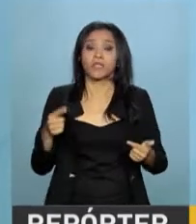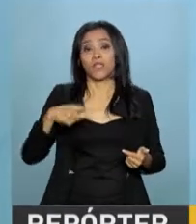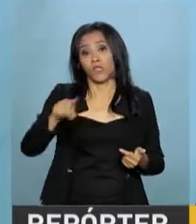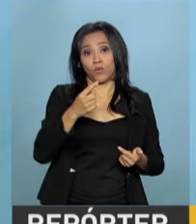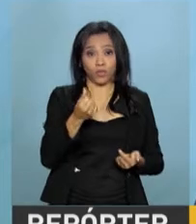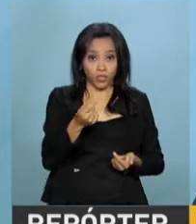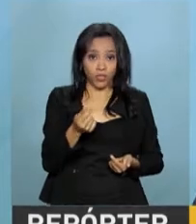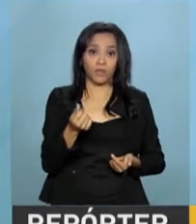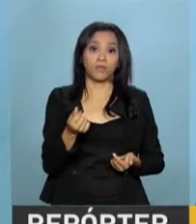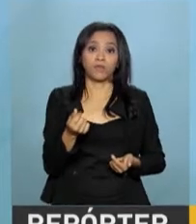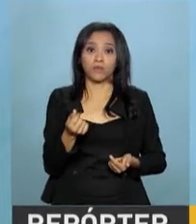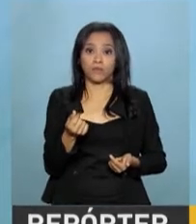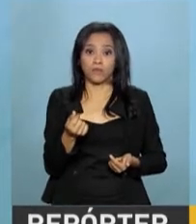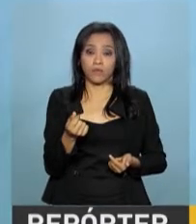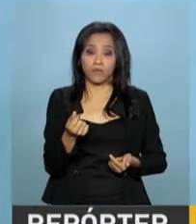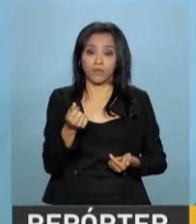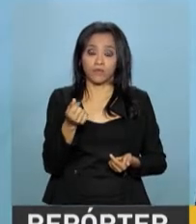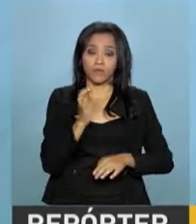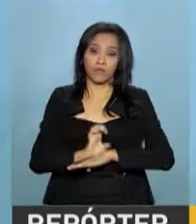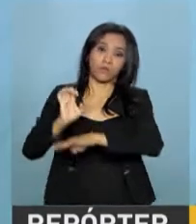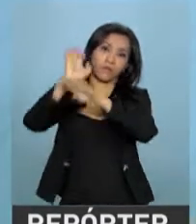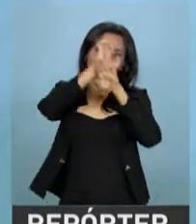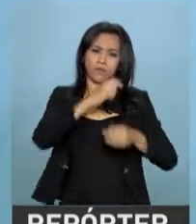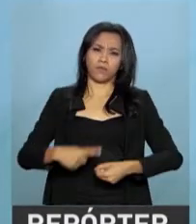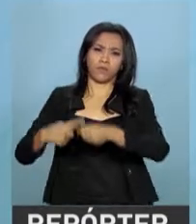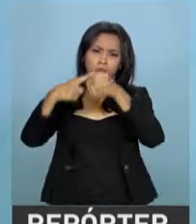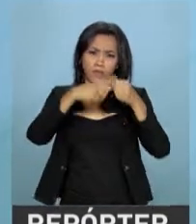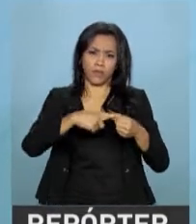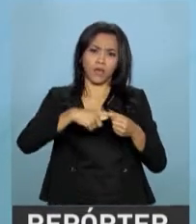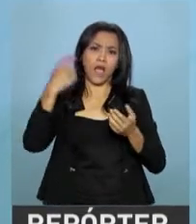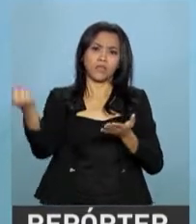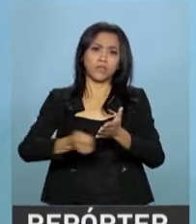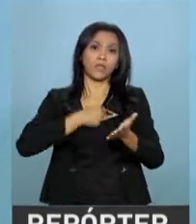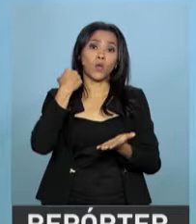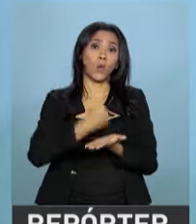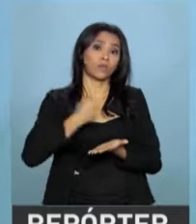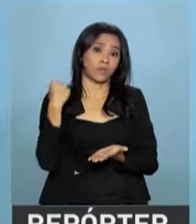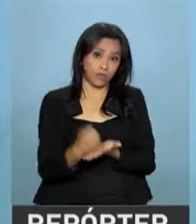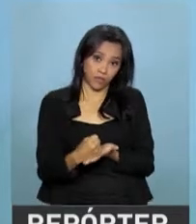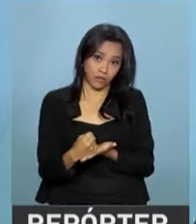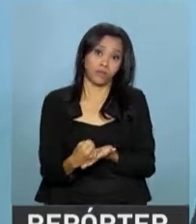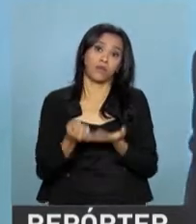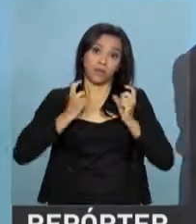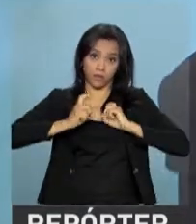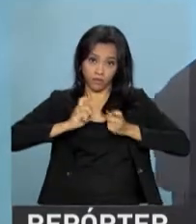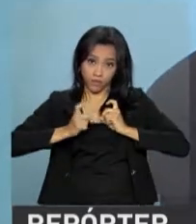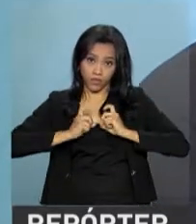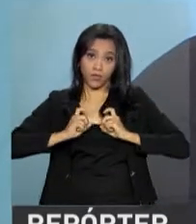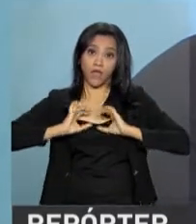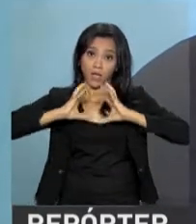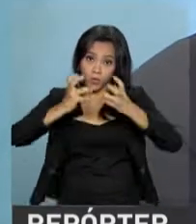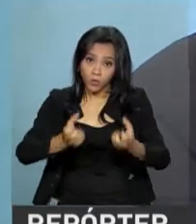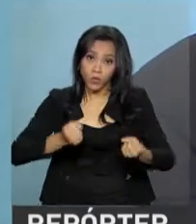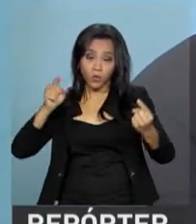que os estados e os municípios assumam contratos de gestão. Contratos de gestão. Assumindo metas